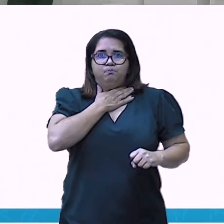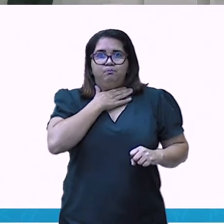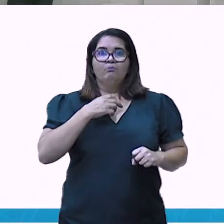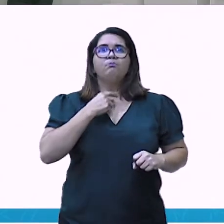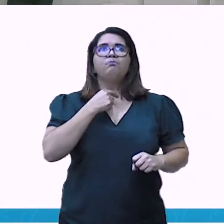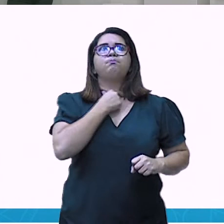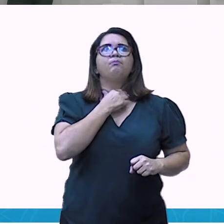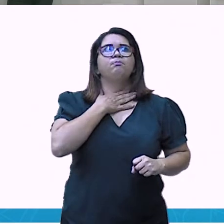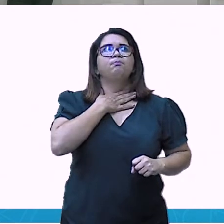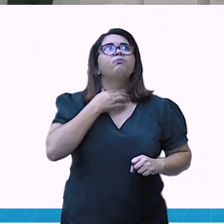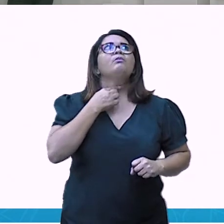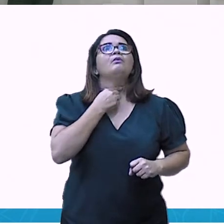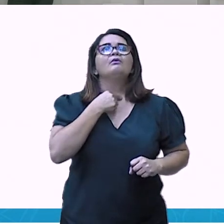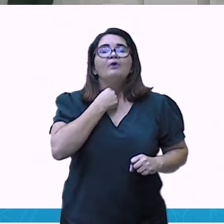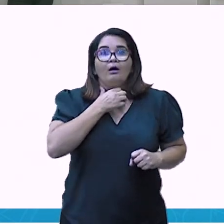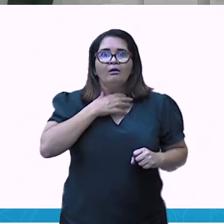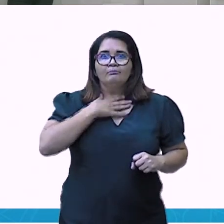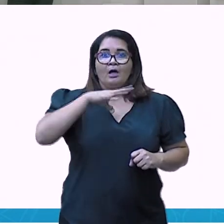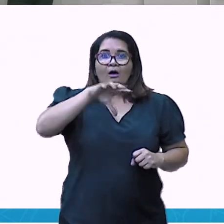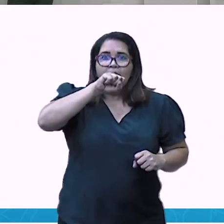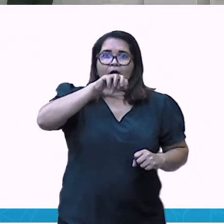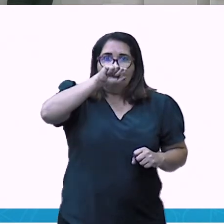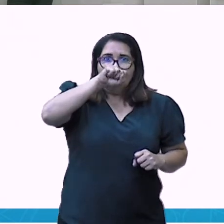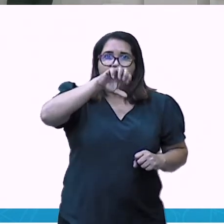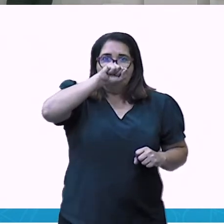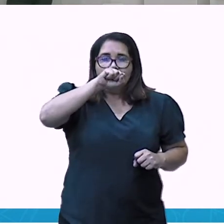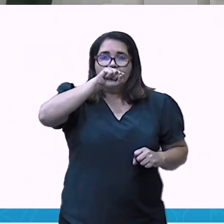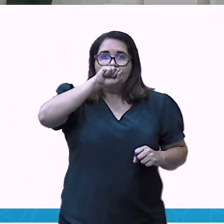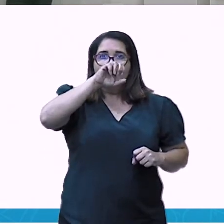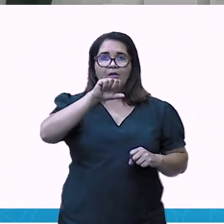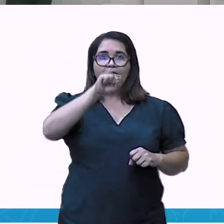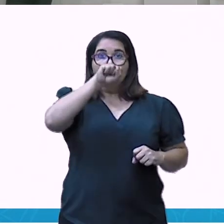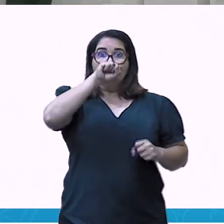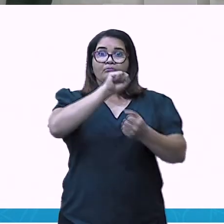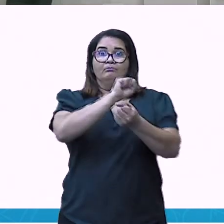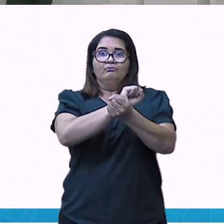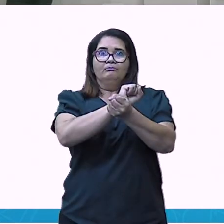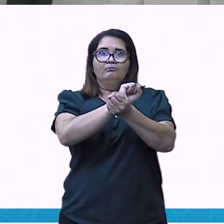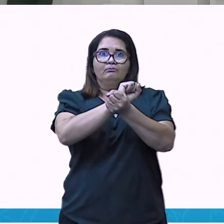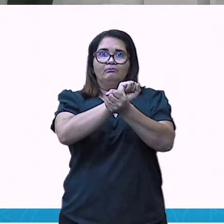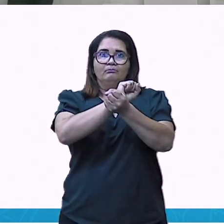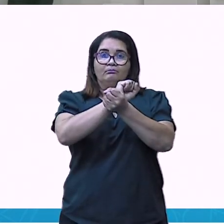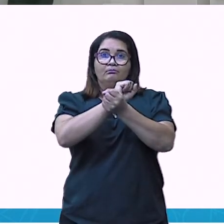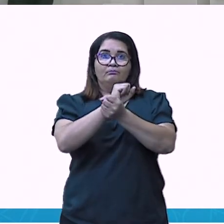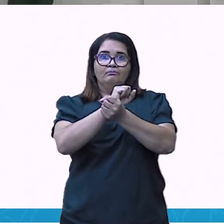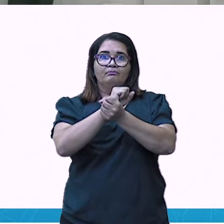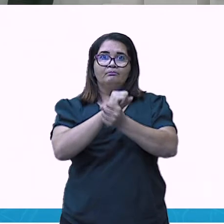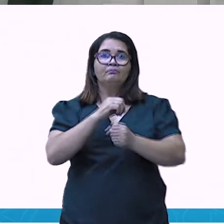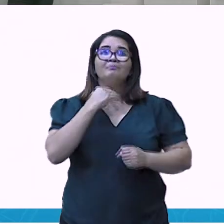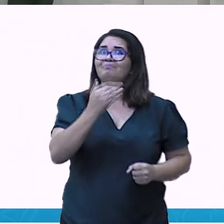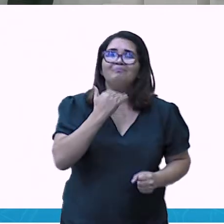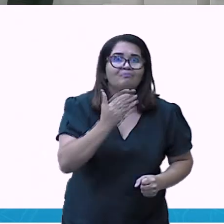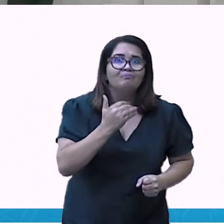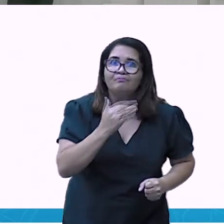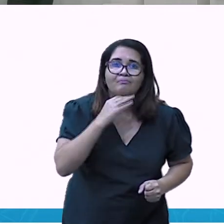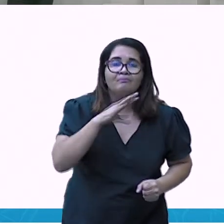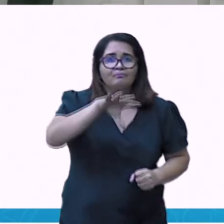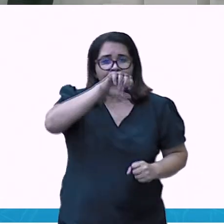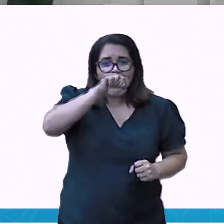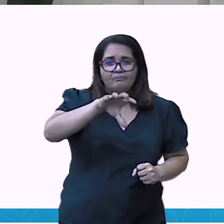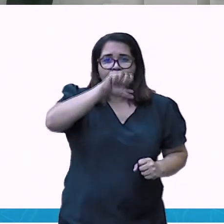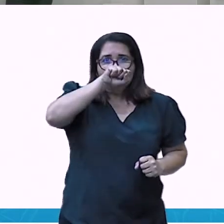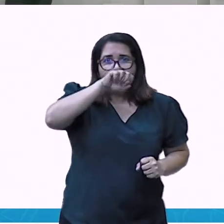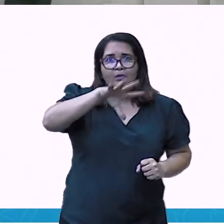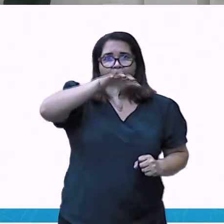estranho na garganta. As crianças, em evidência, elas possuem as vias aéreas superiores,